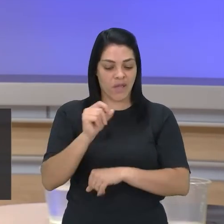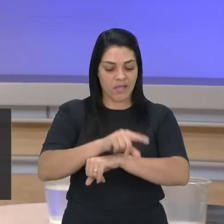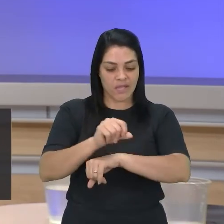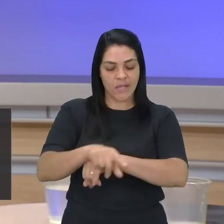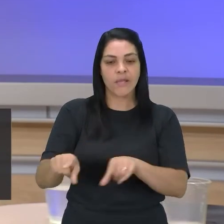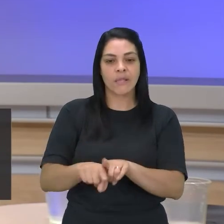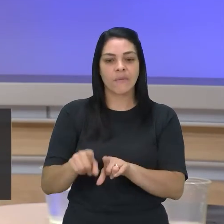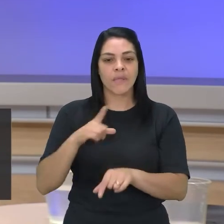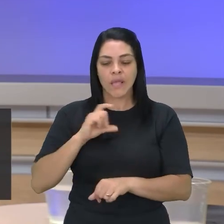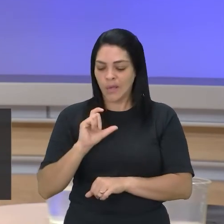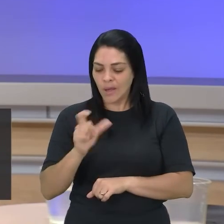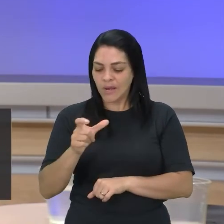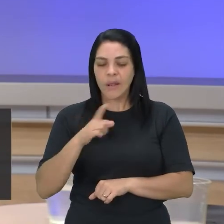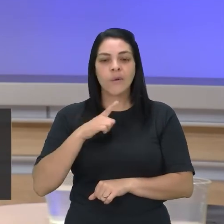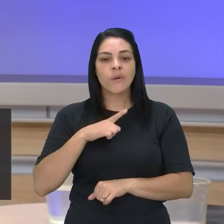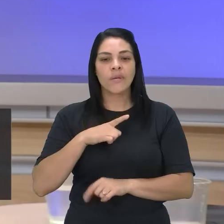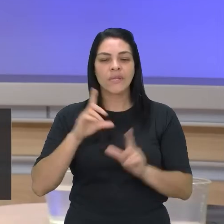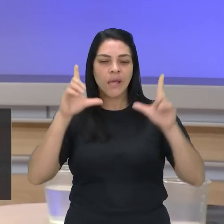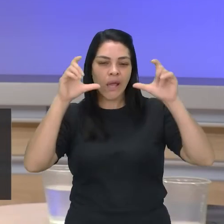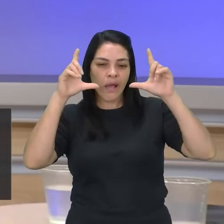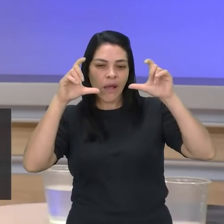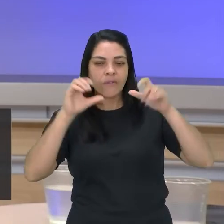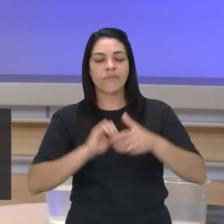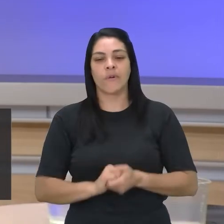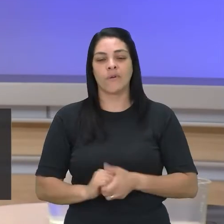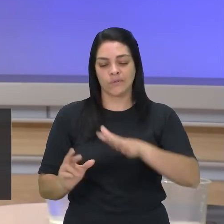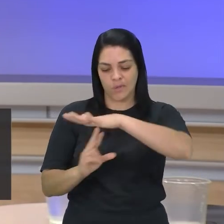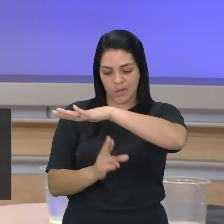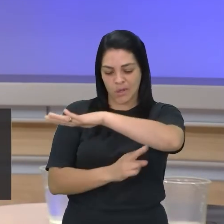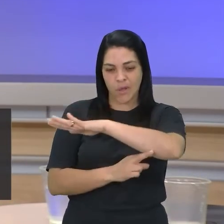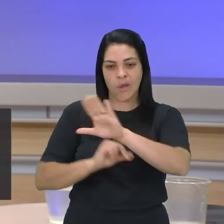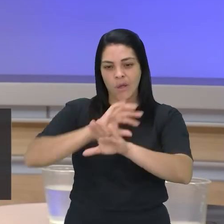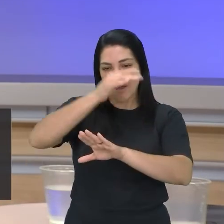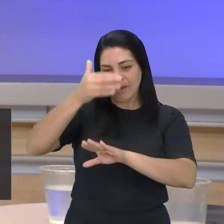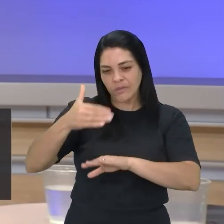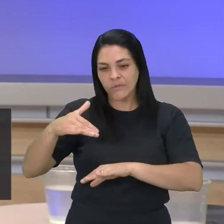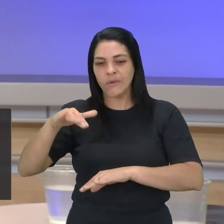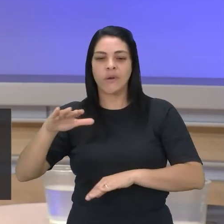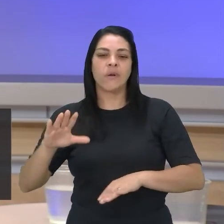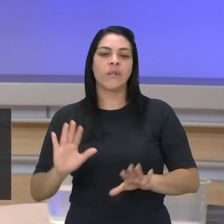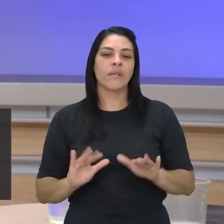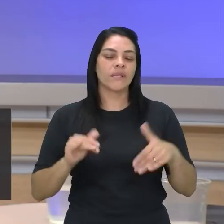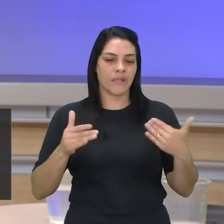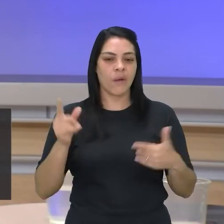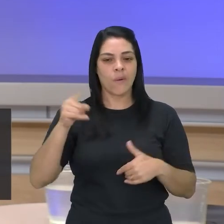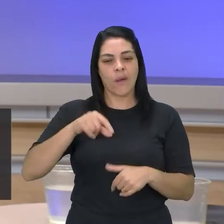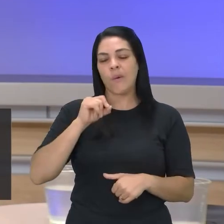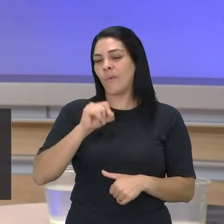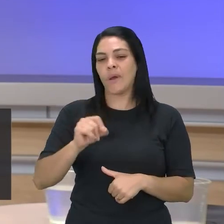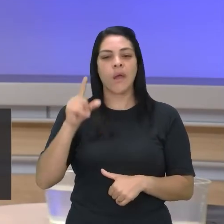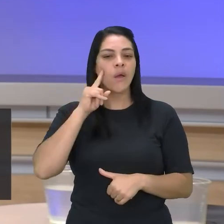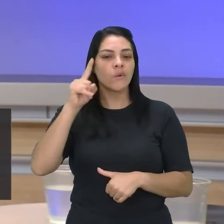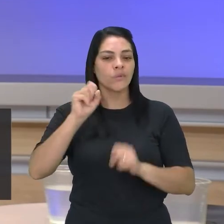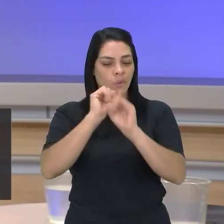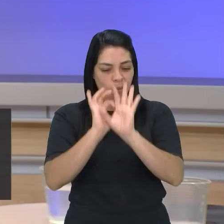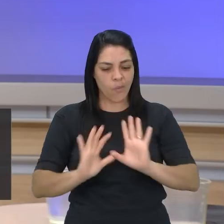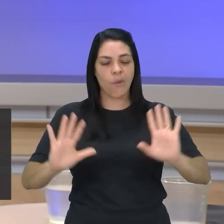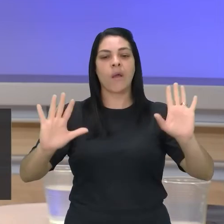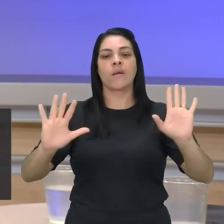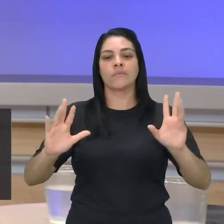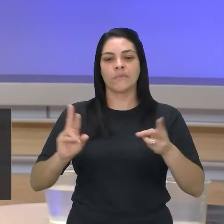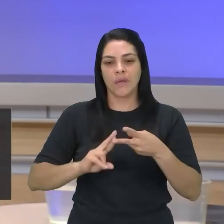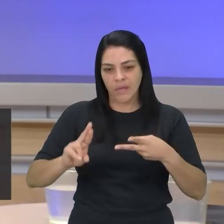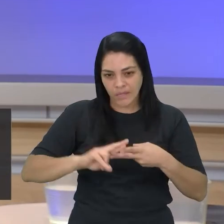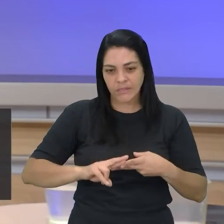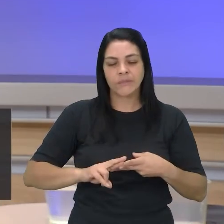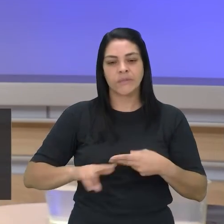aquele cartão que tem a foto da árvore adulta, as folhas e tal. Então, um dia também aí de ampliar o repertório sobre as